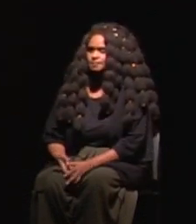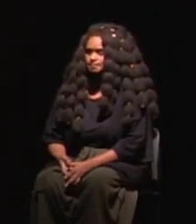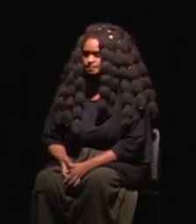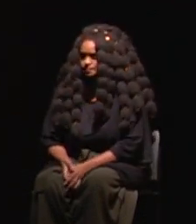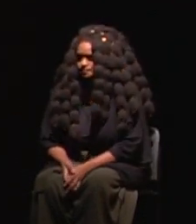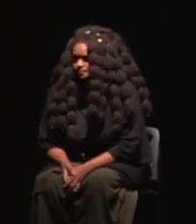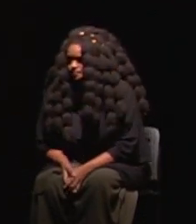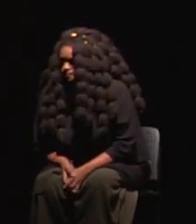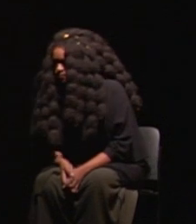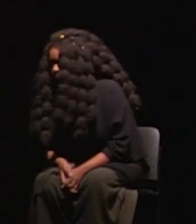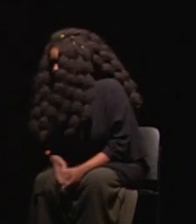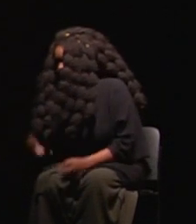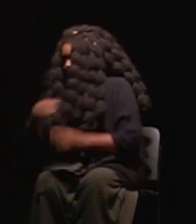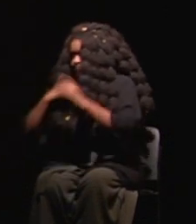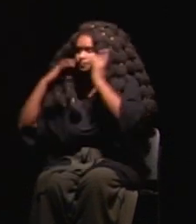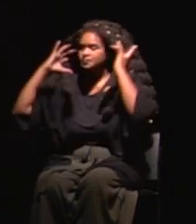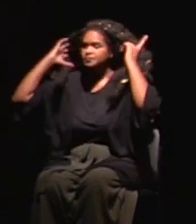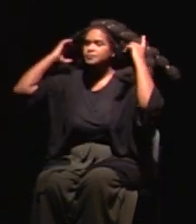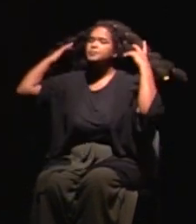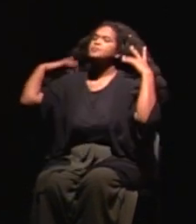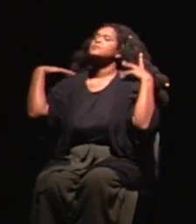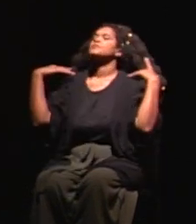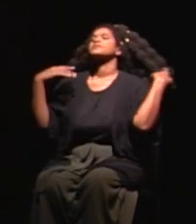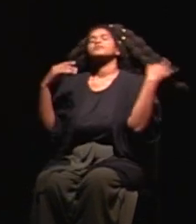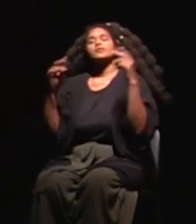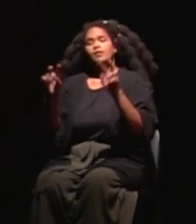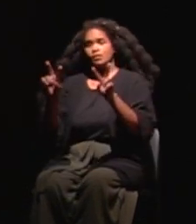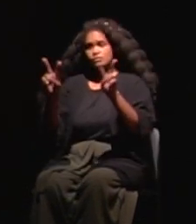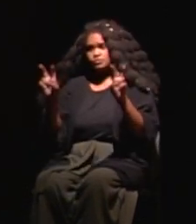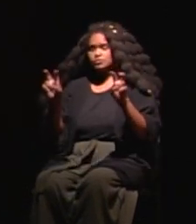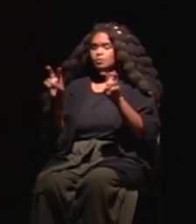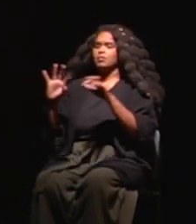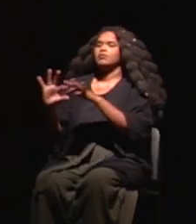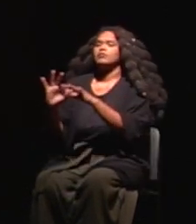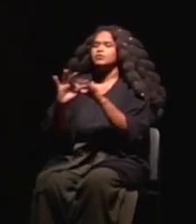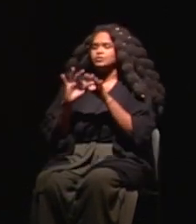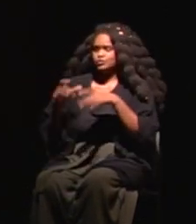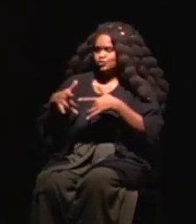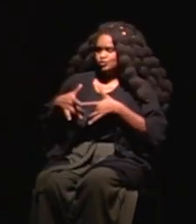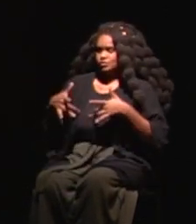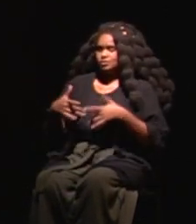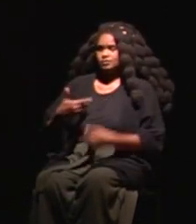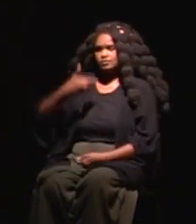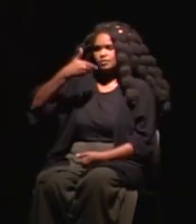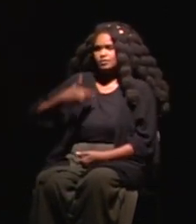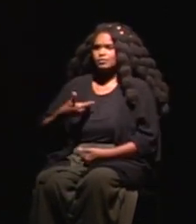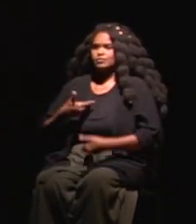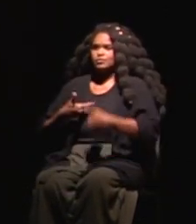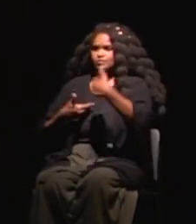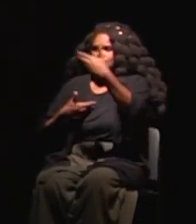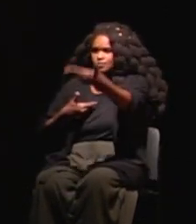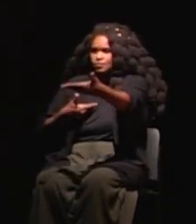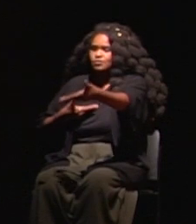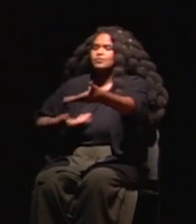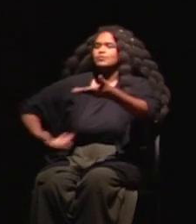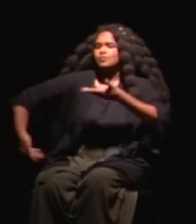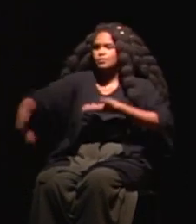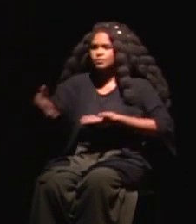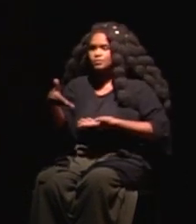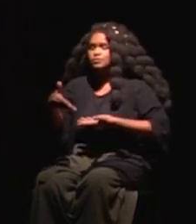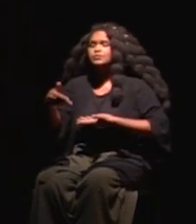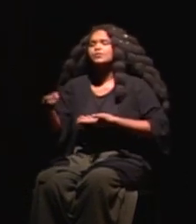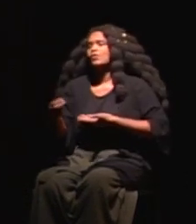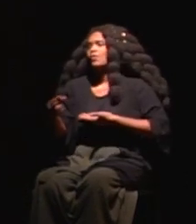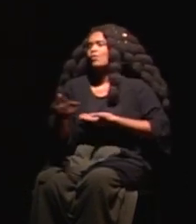E dessa cadeia solidária entre o eu e o outro, ou os